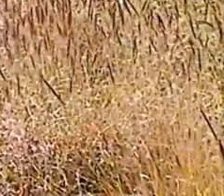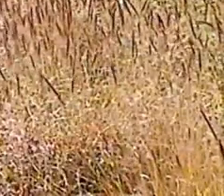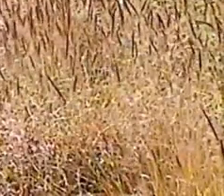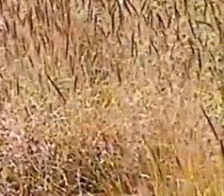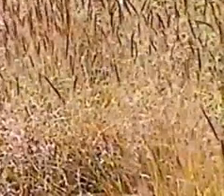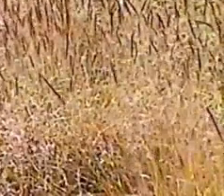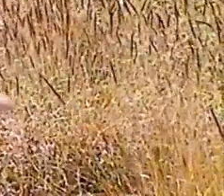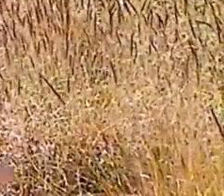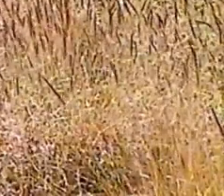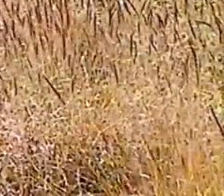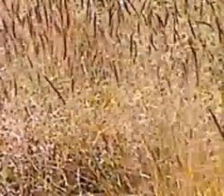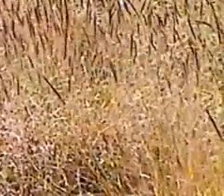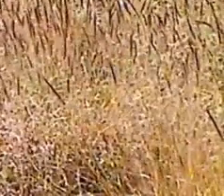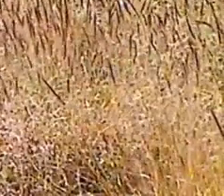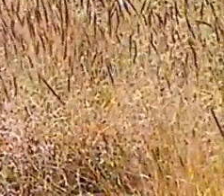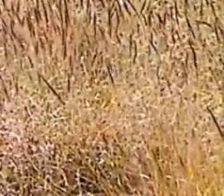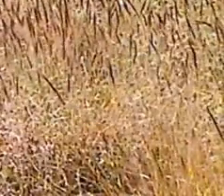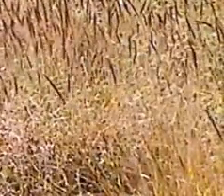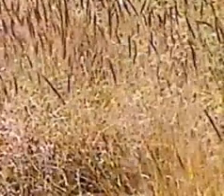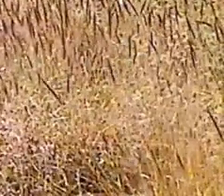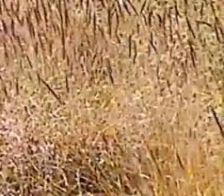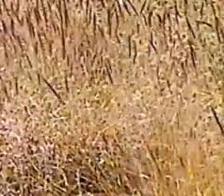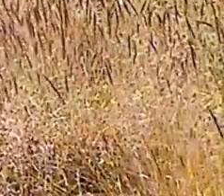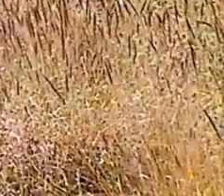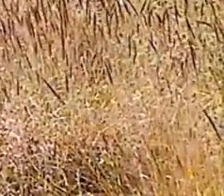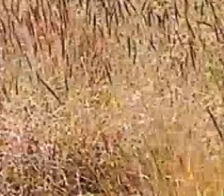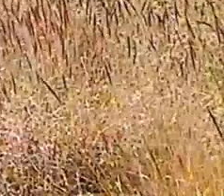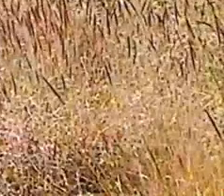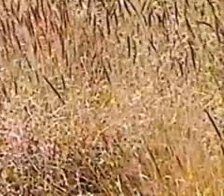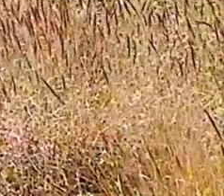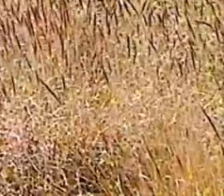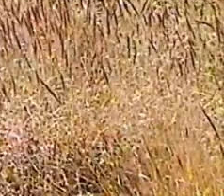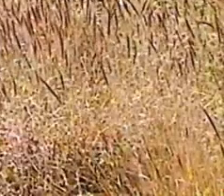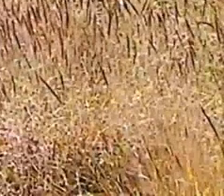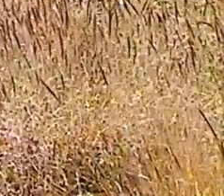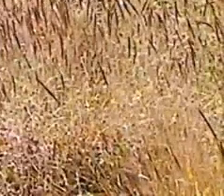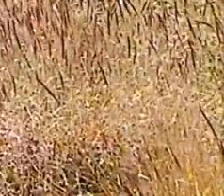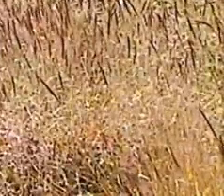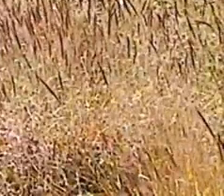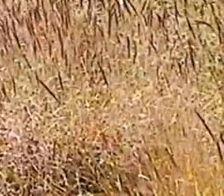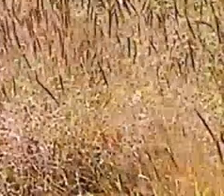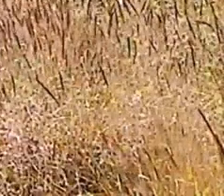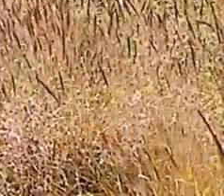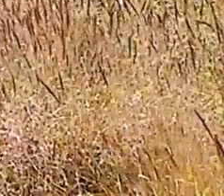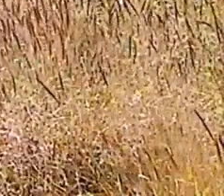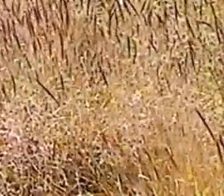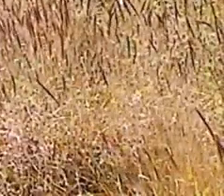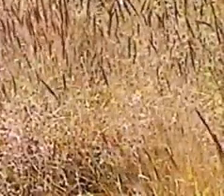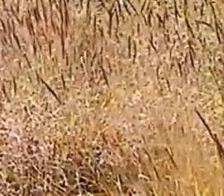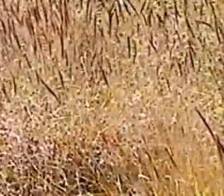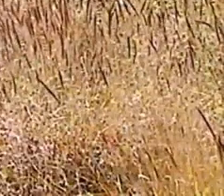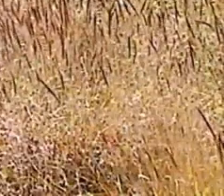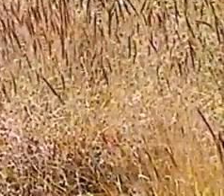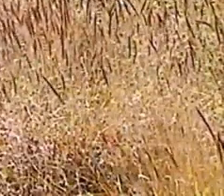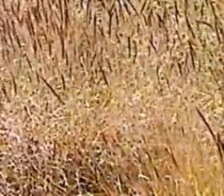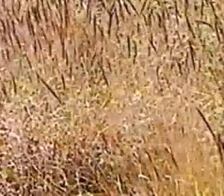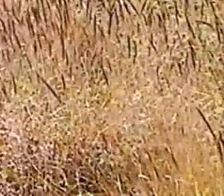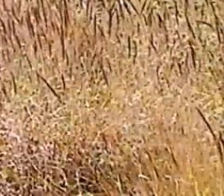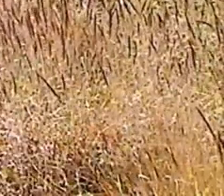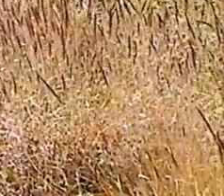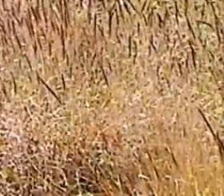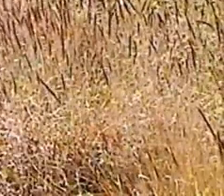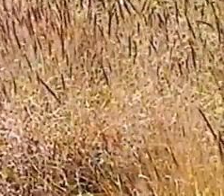tem intenção de rever as condições de alguns desses contratos entre eles estão os das duas ferrovias mineiras o da